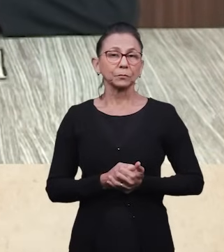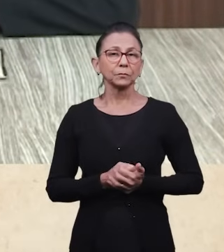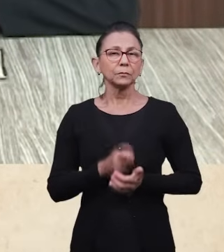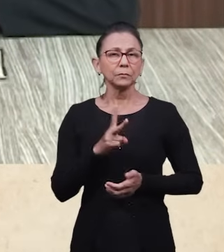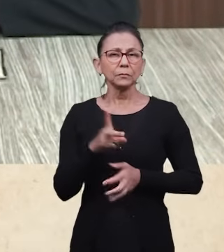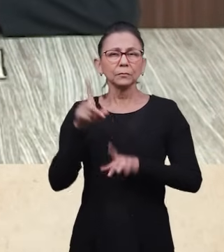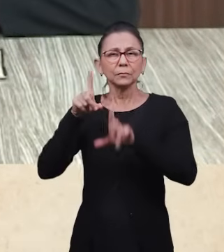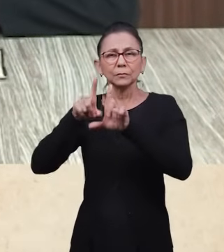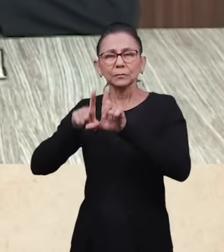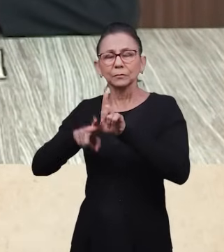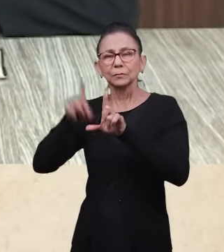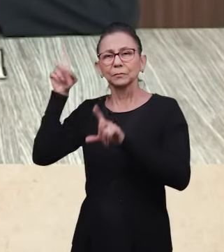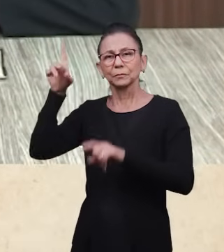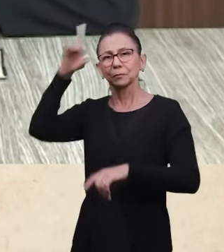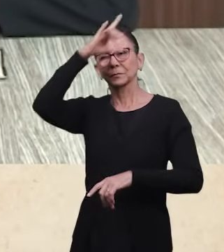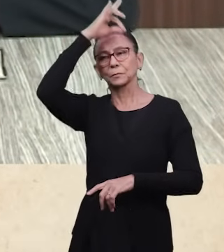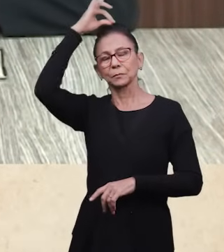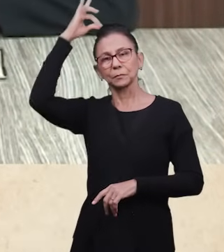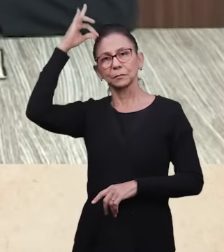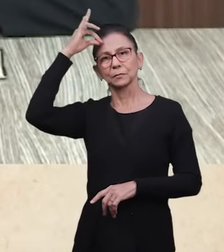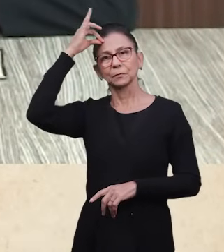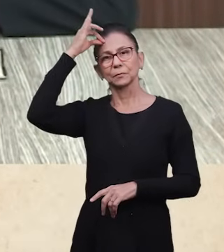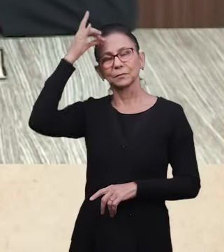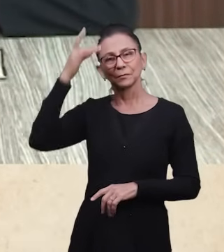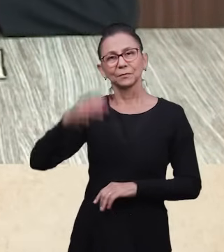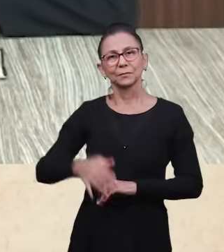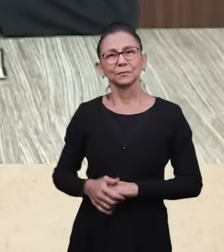na dependência do Espírito Santo, como os